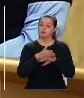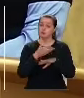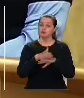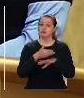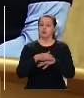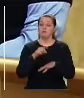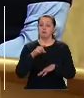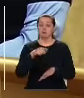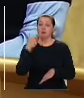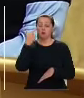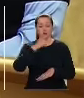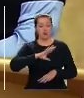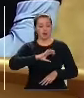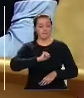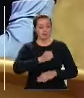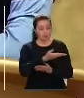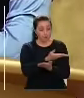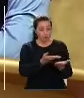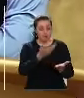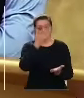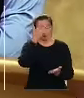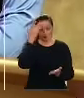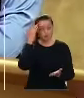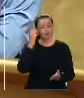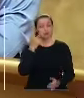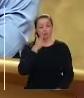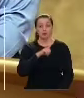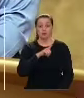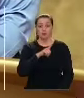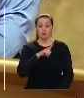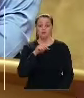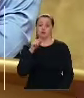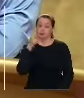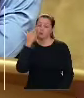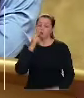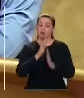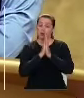a quem te faz o mal. Amar até orar por quem te persegue. Amém, pessoal?